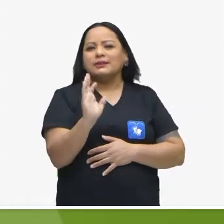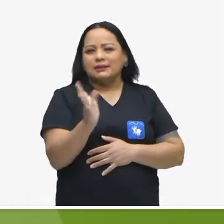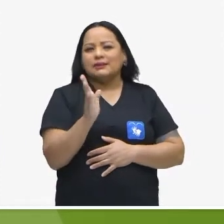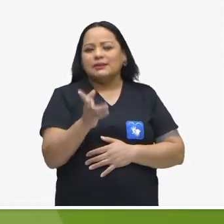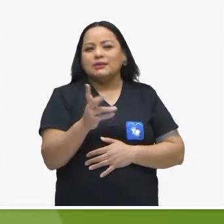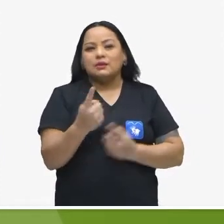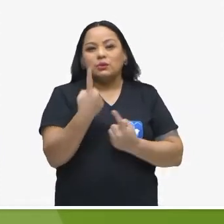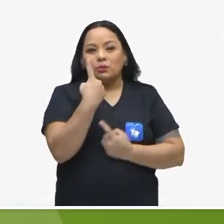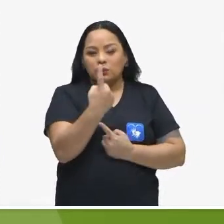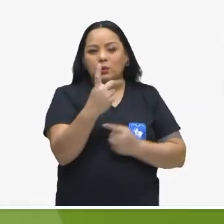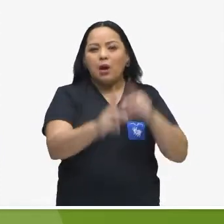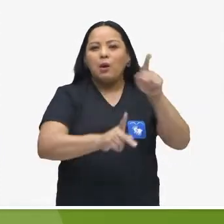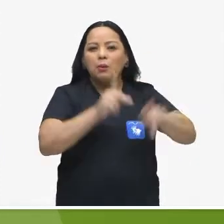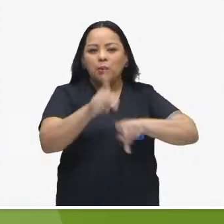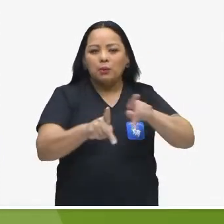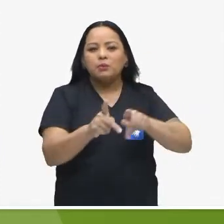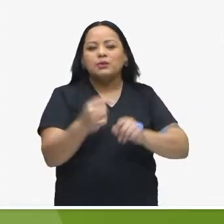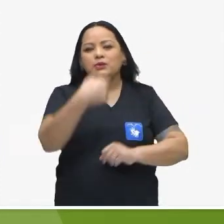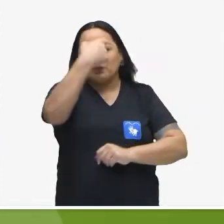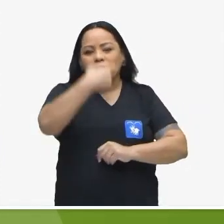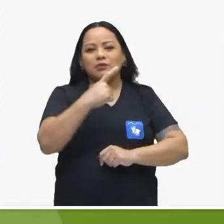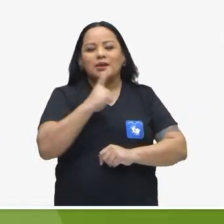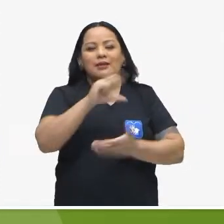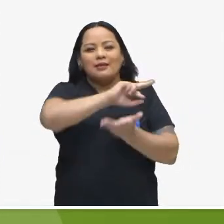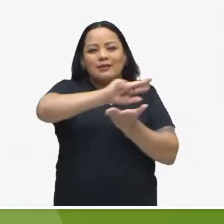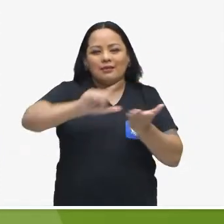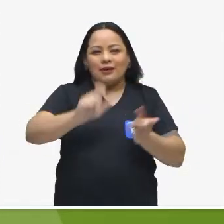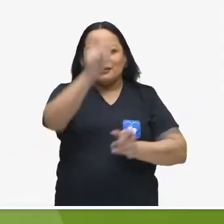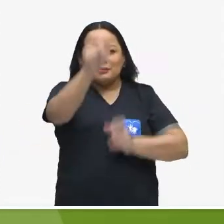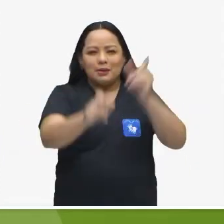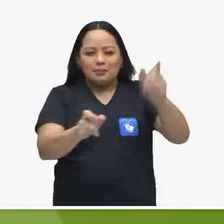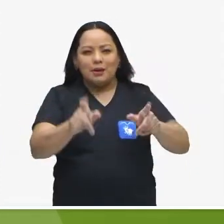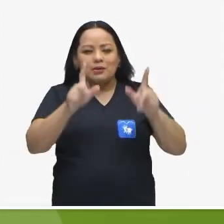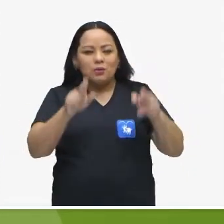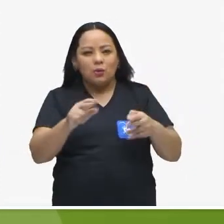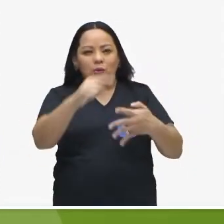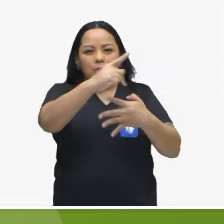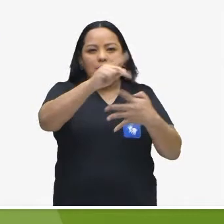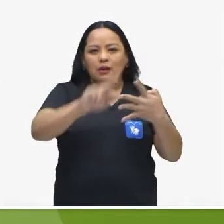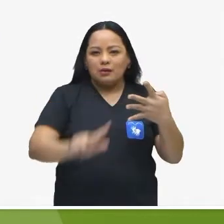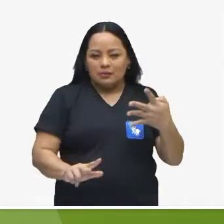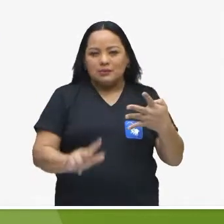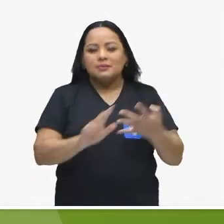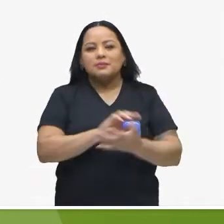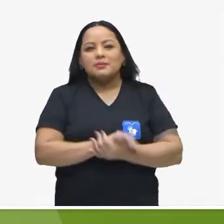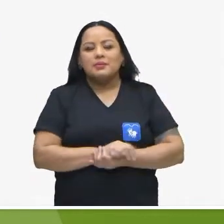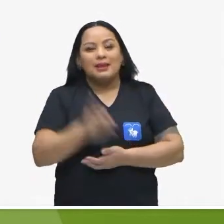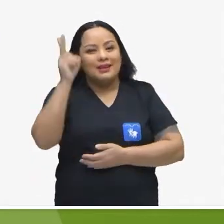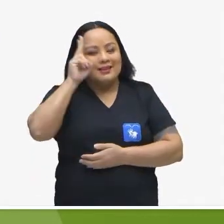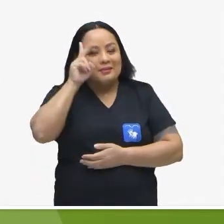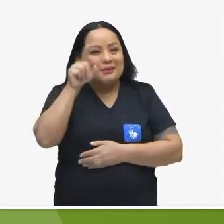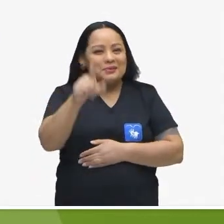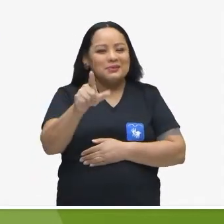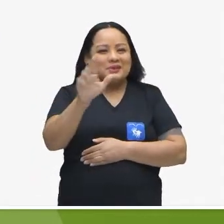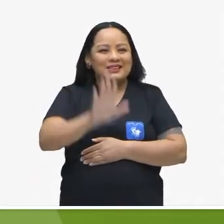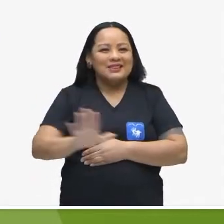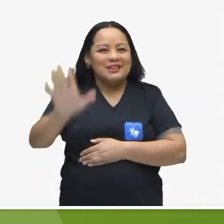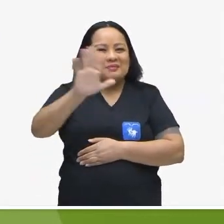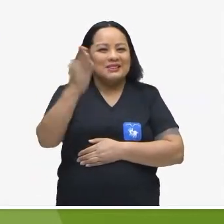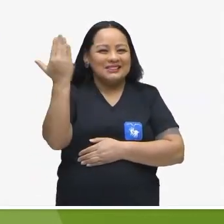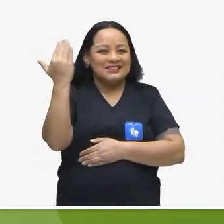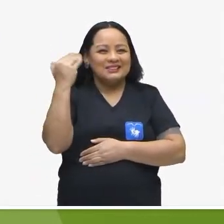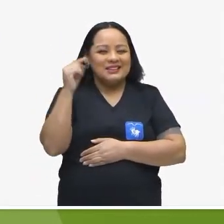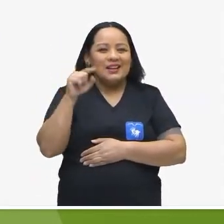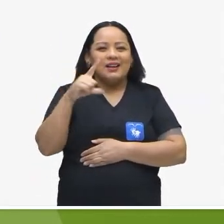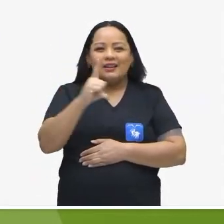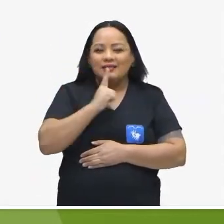uma população é quando eu tenho vários indivíduos de uma espécie, certo? Lembra aí da imagem anterior, onde eu